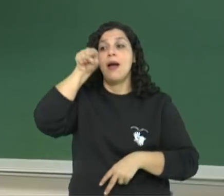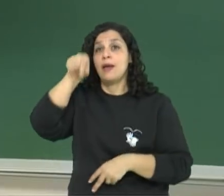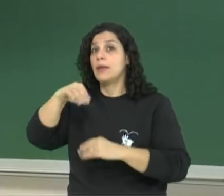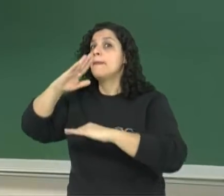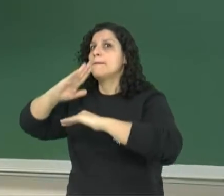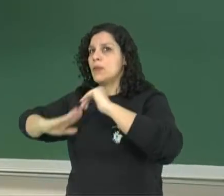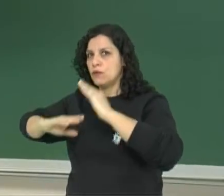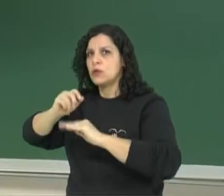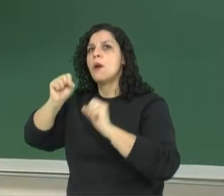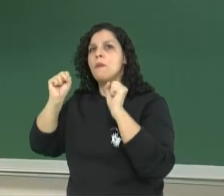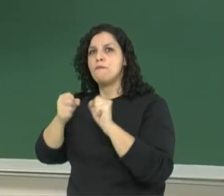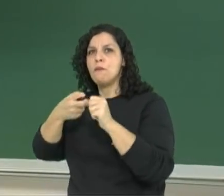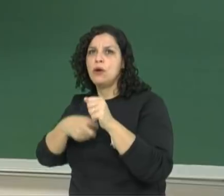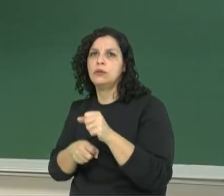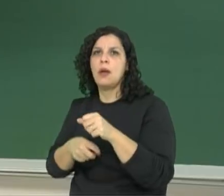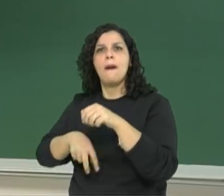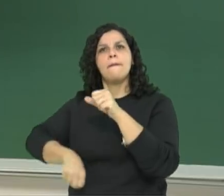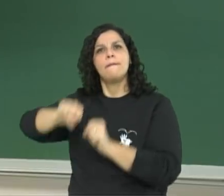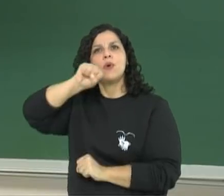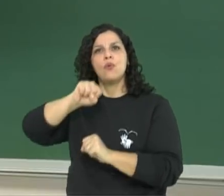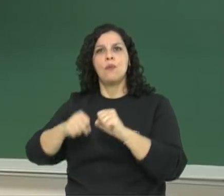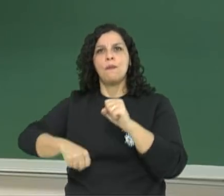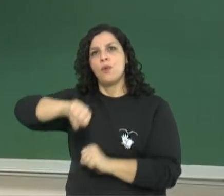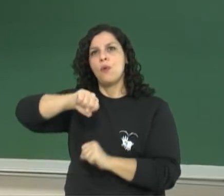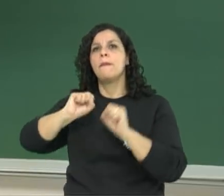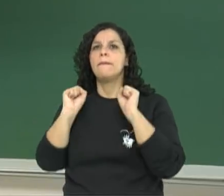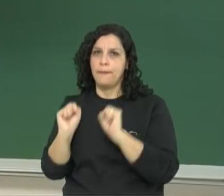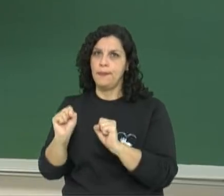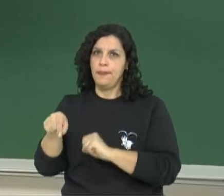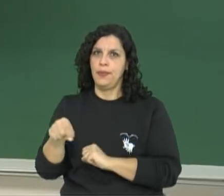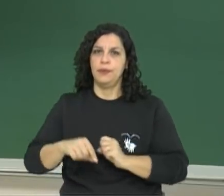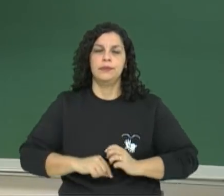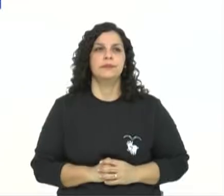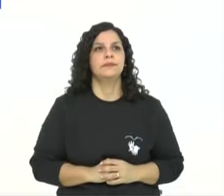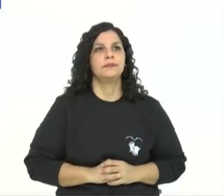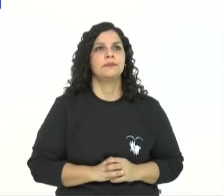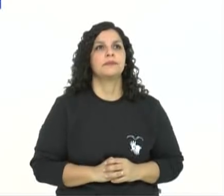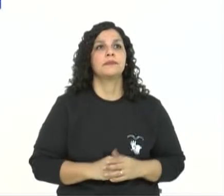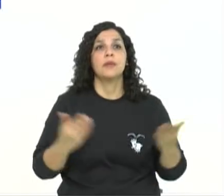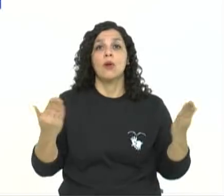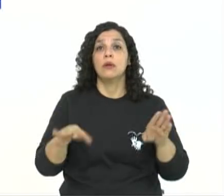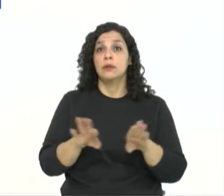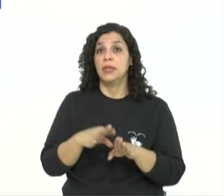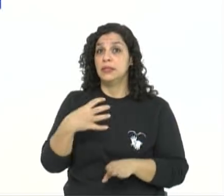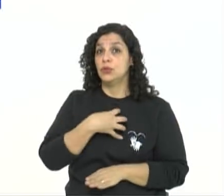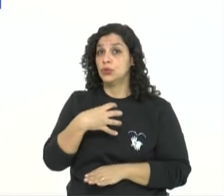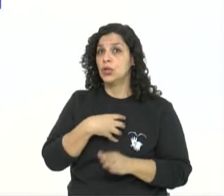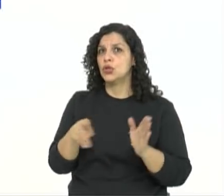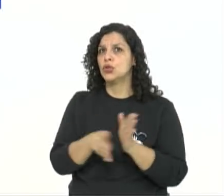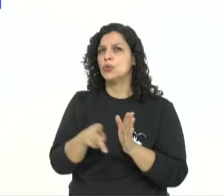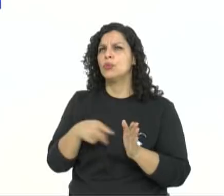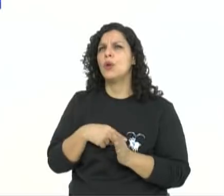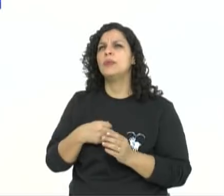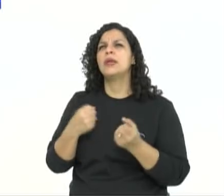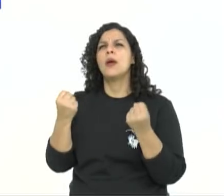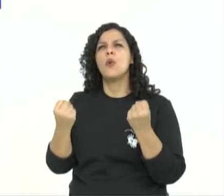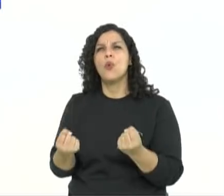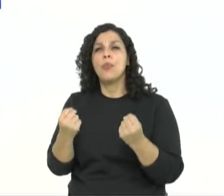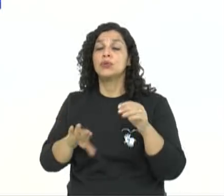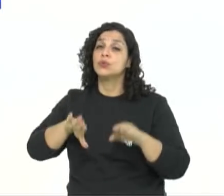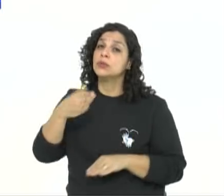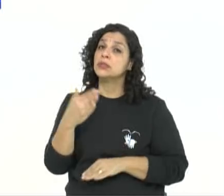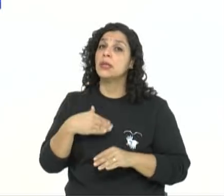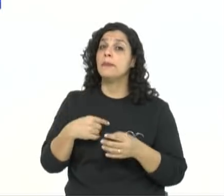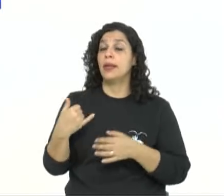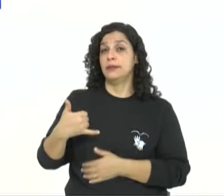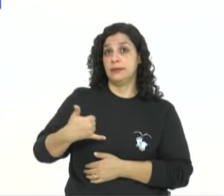competições de profissionais, sim, a joelhada ela é permitida, tá? As categorias de peso dos atletas variam de acordo